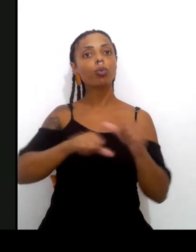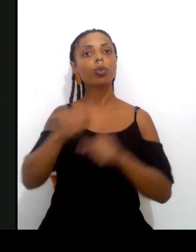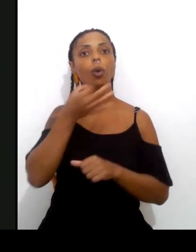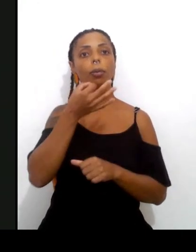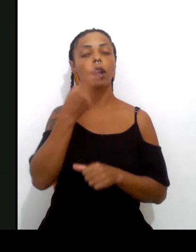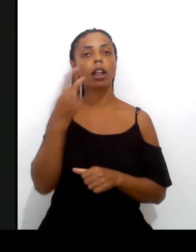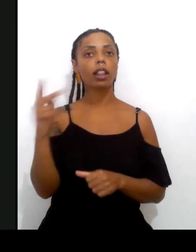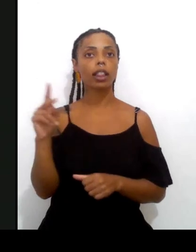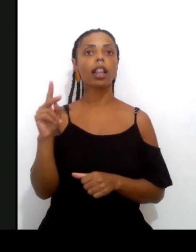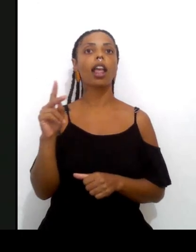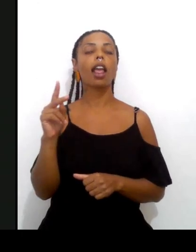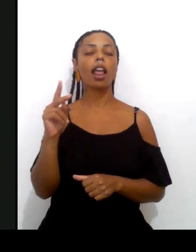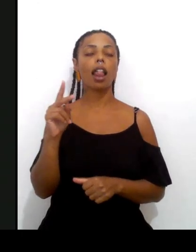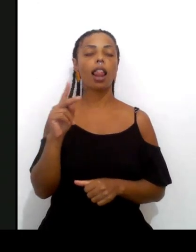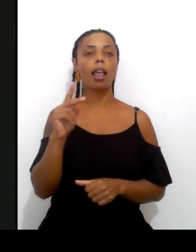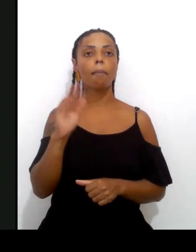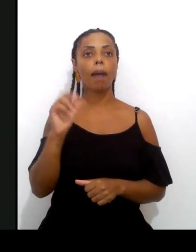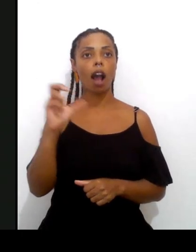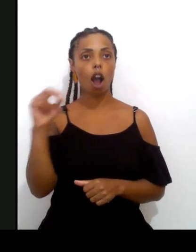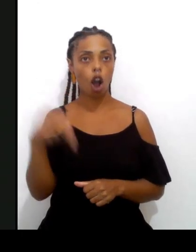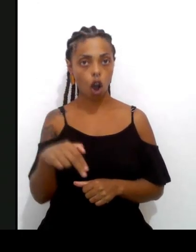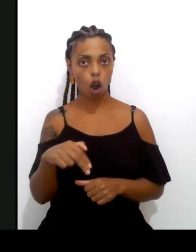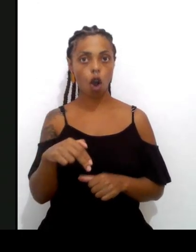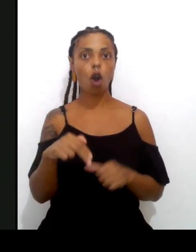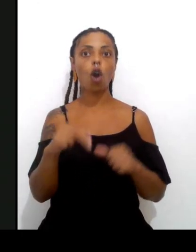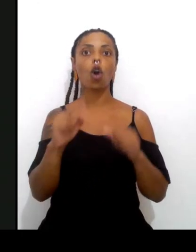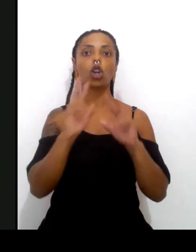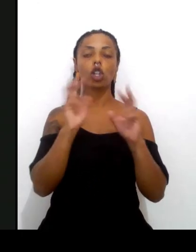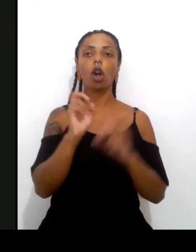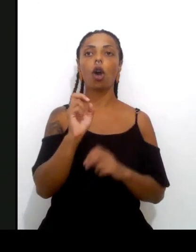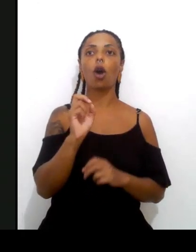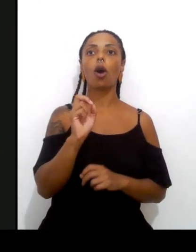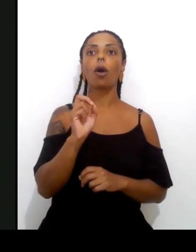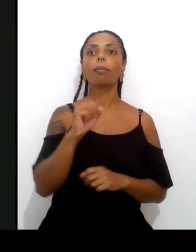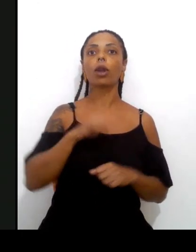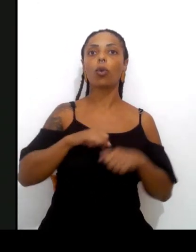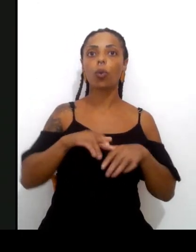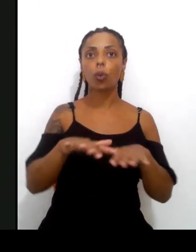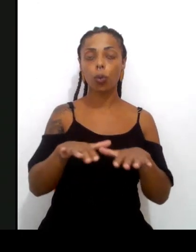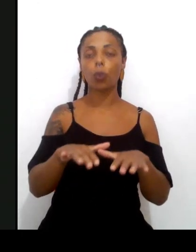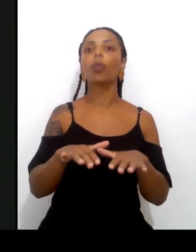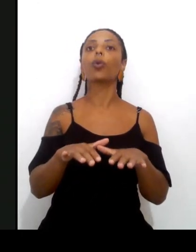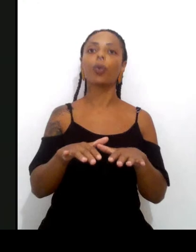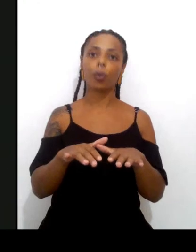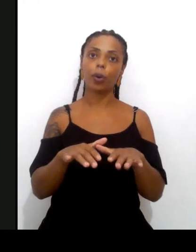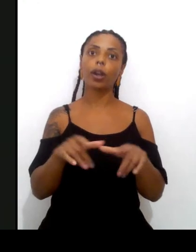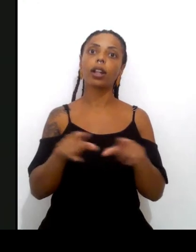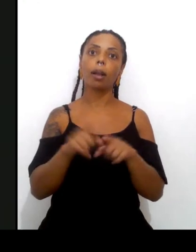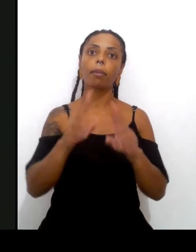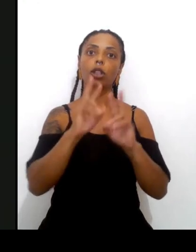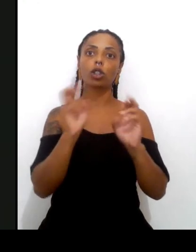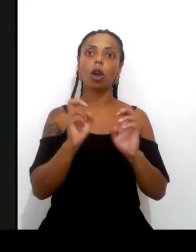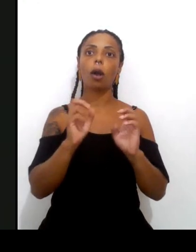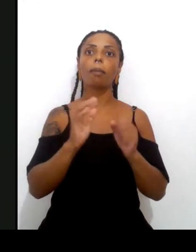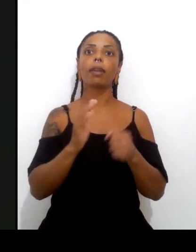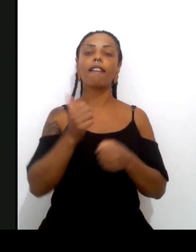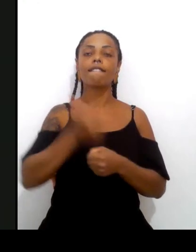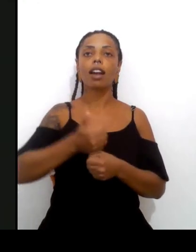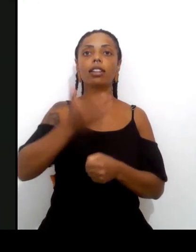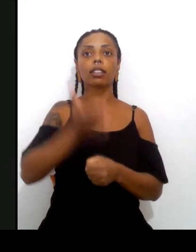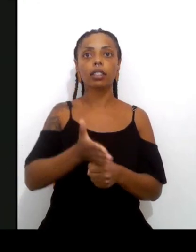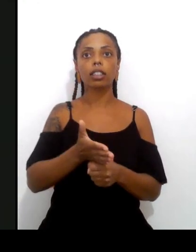exploradas de fascismo do Berlim entre guerras e de Londres do pós-guerra parte do que eu tento fazer aqui então